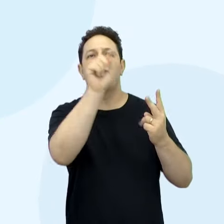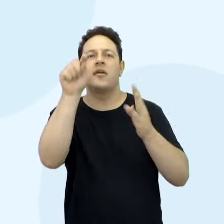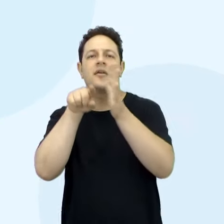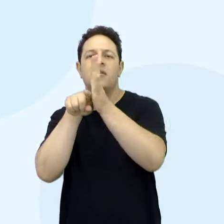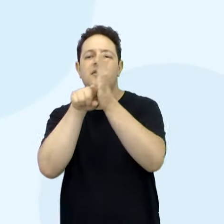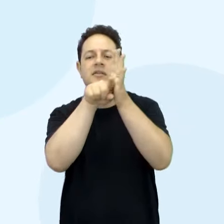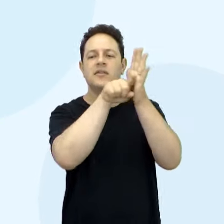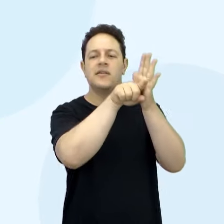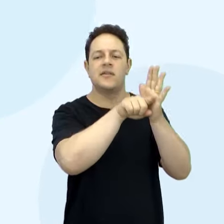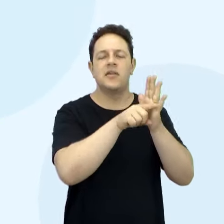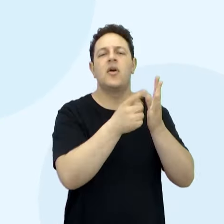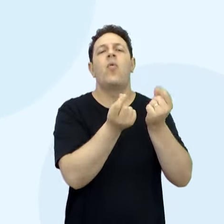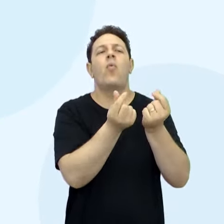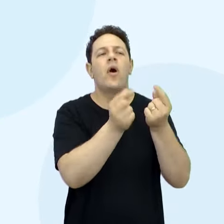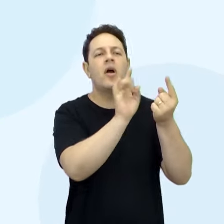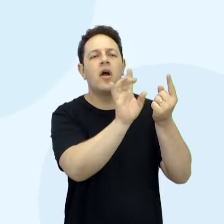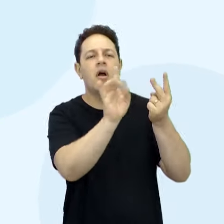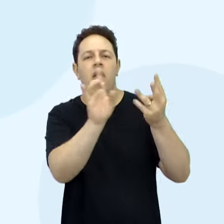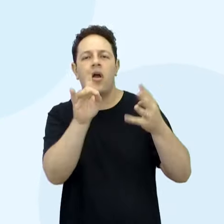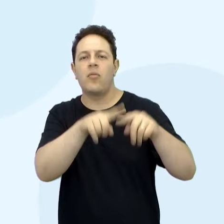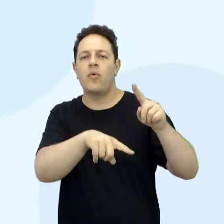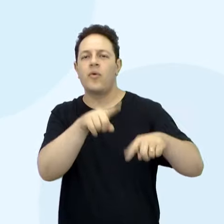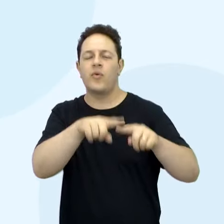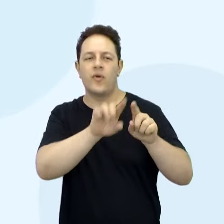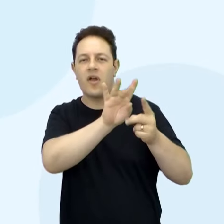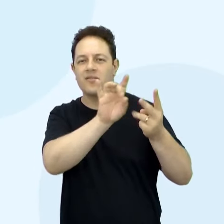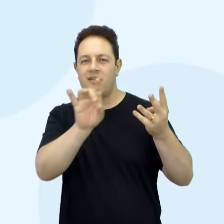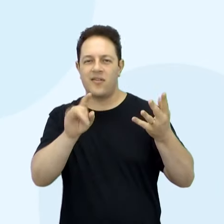dados de uma média aí dos produtos.